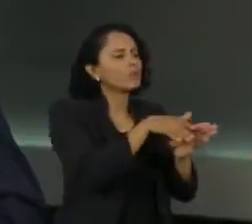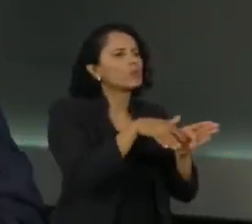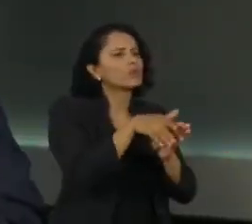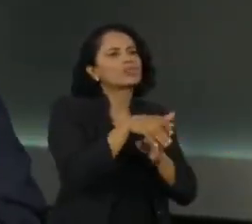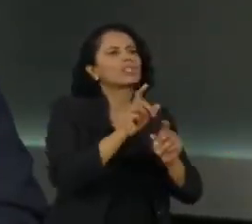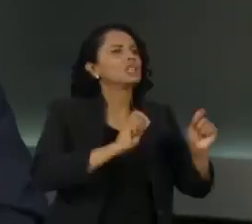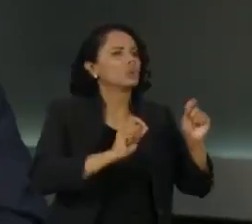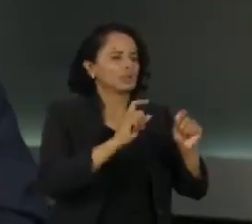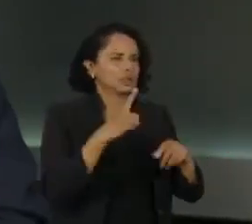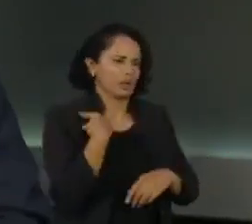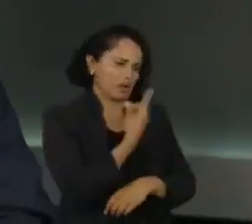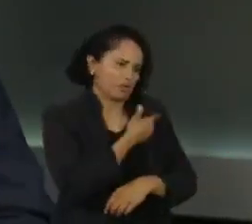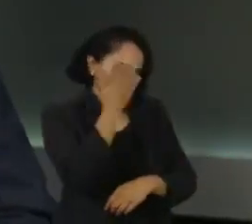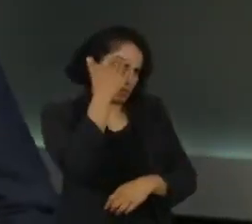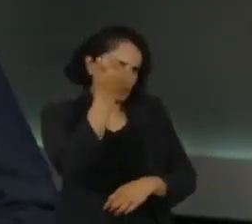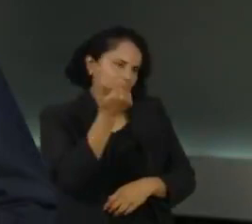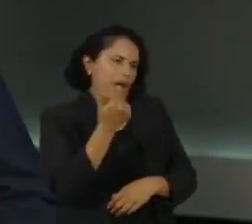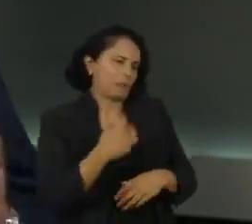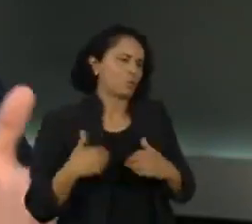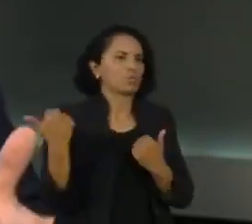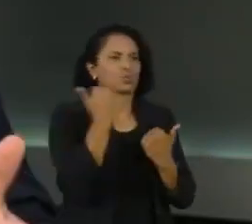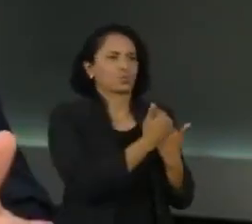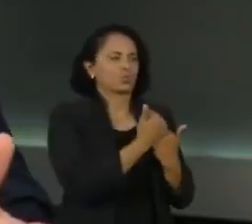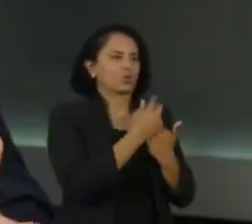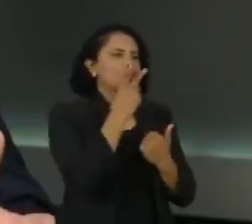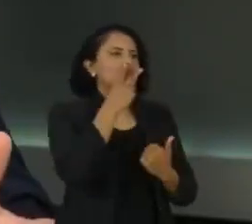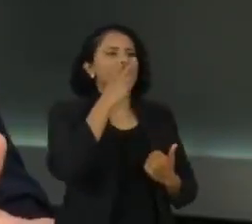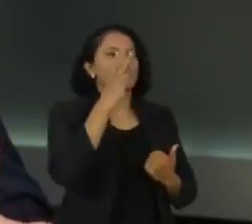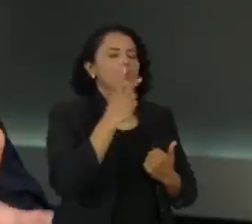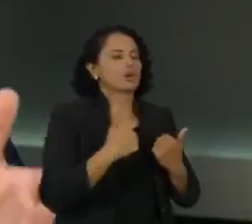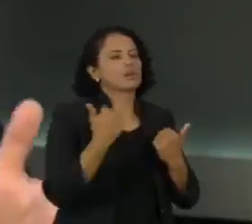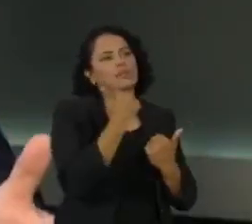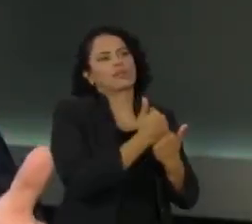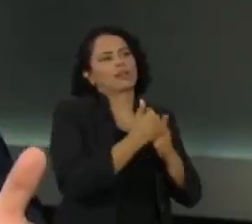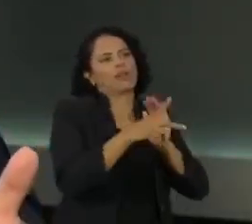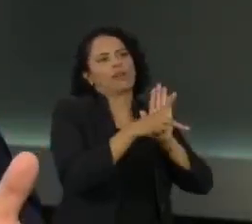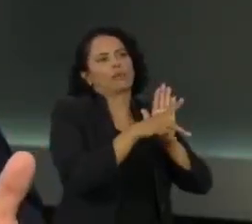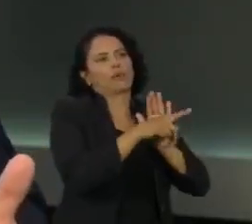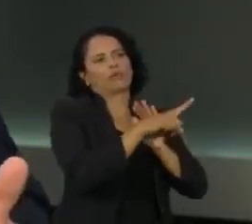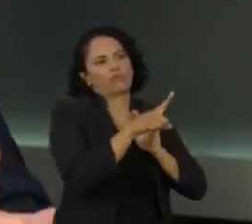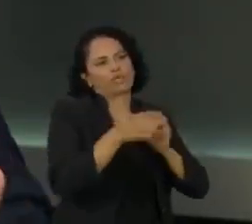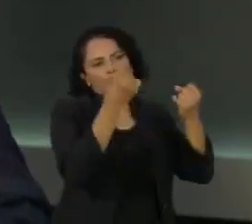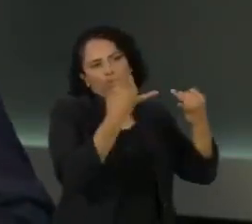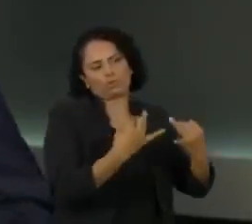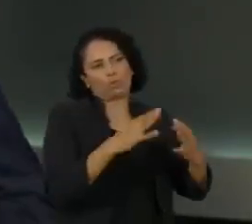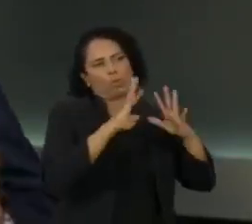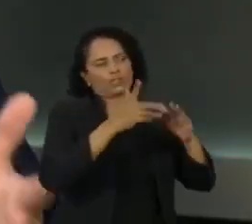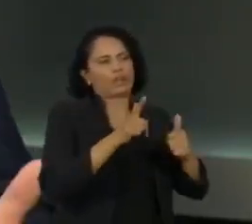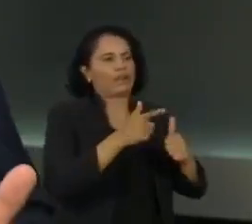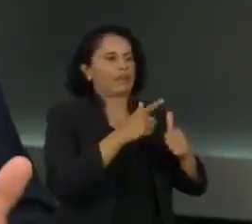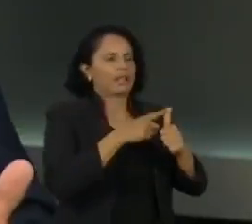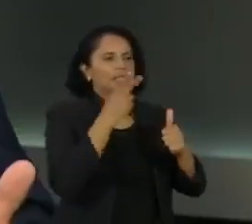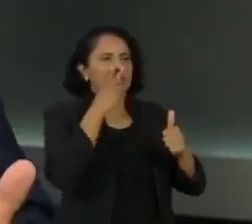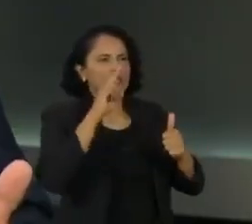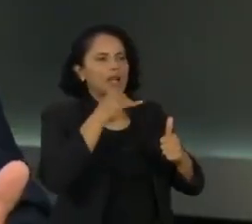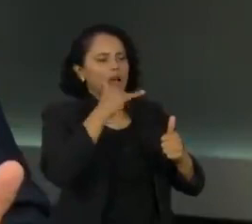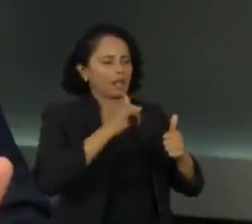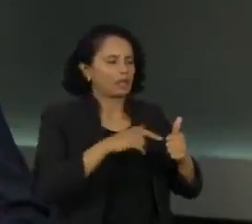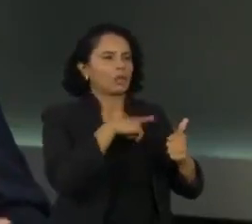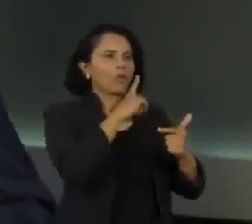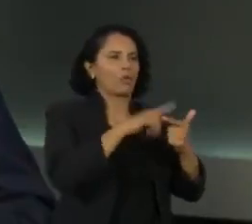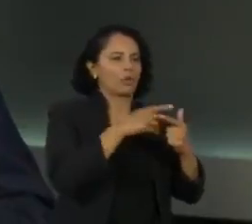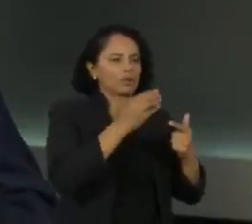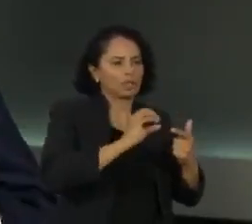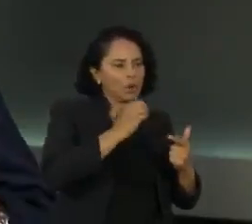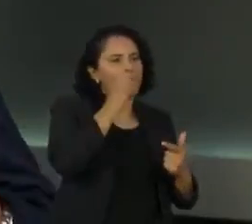adianta substituir o tabaco por essas outras modalidades que a senhora já citou aqui, que também oferecem